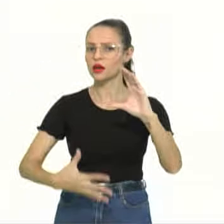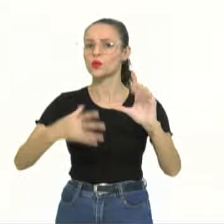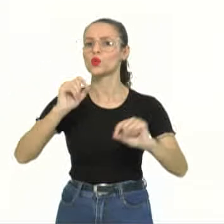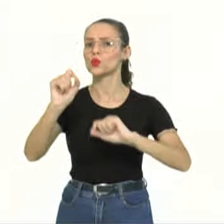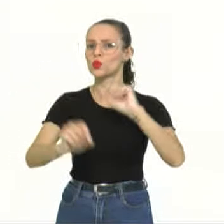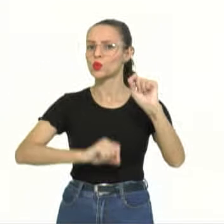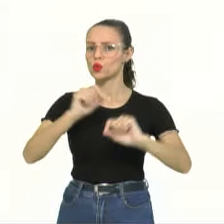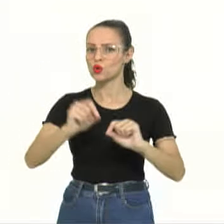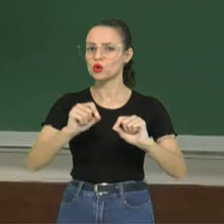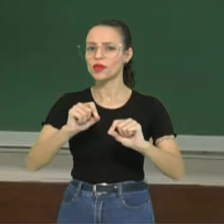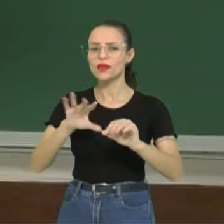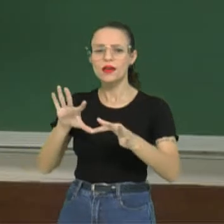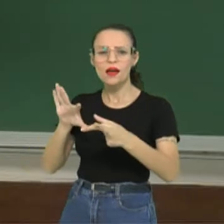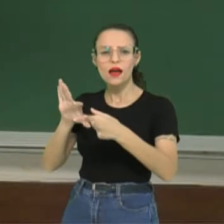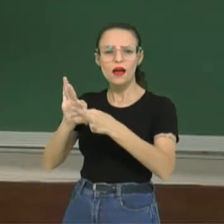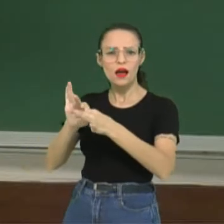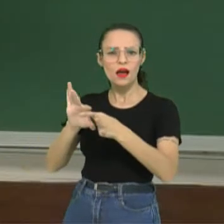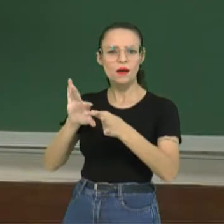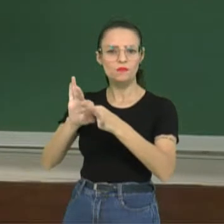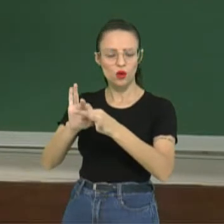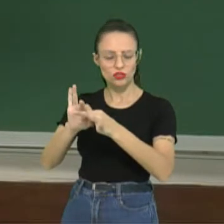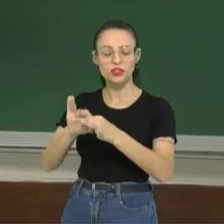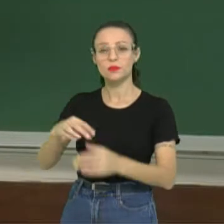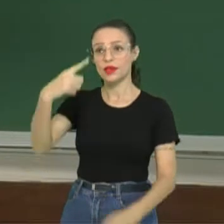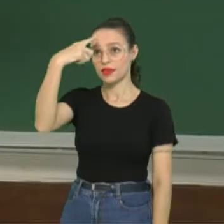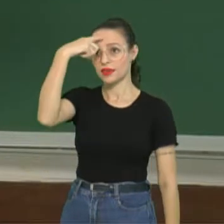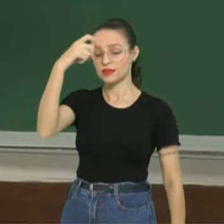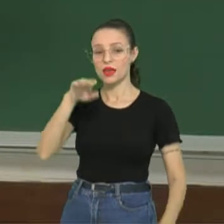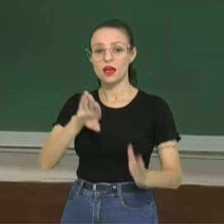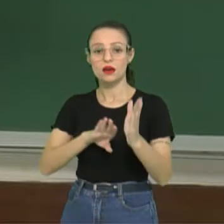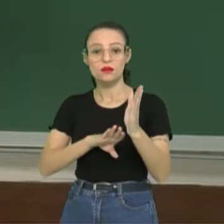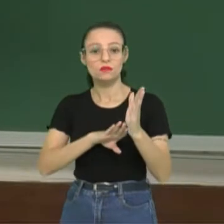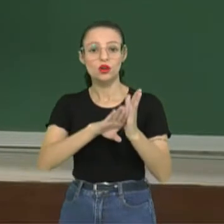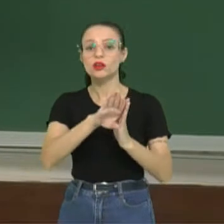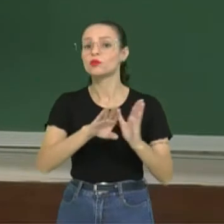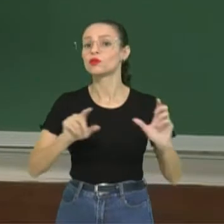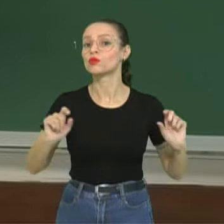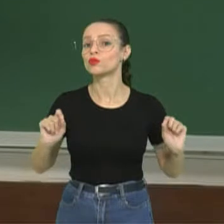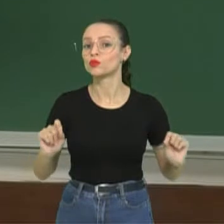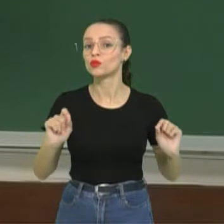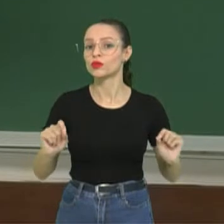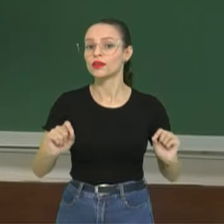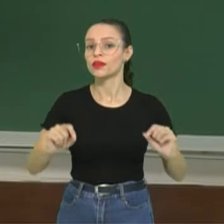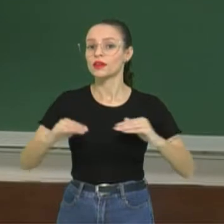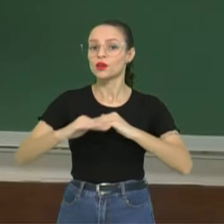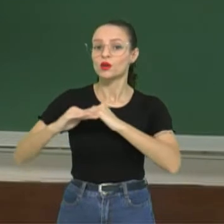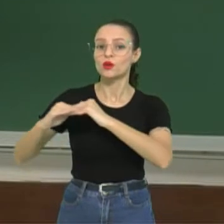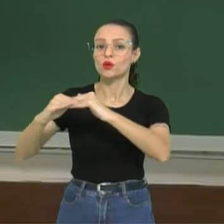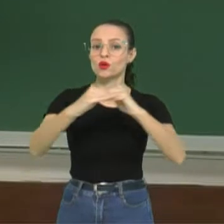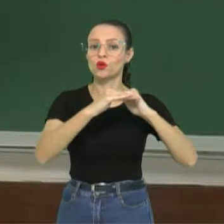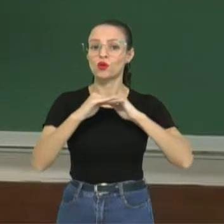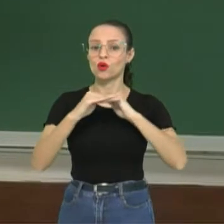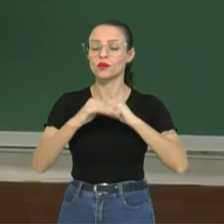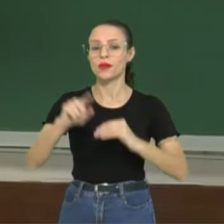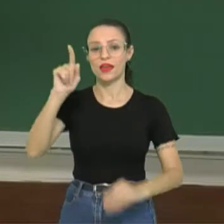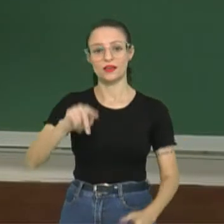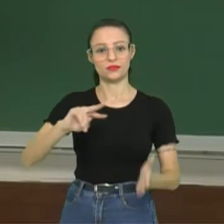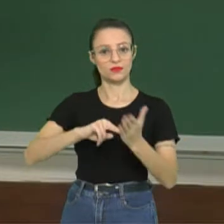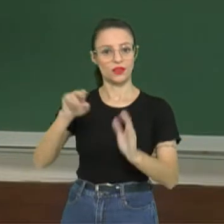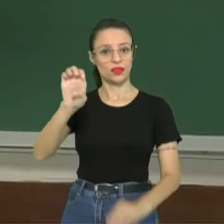que aproximam as ideias progressistas do que a gente convencionou chamar como